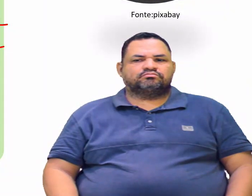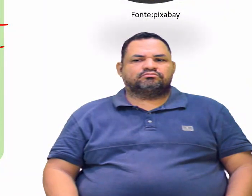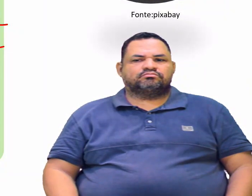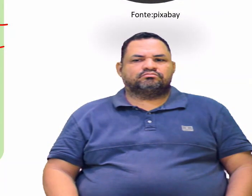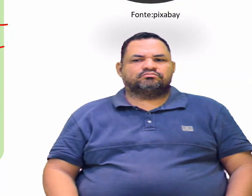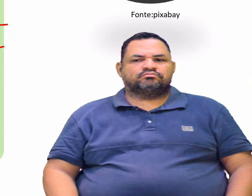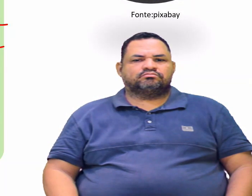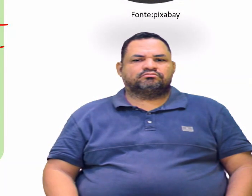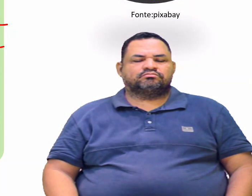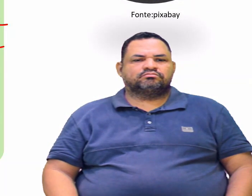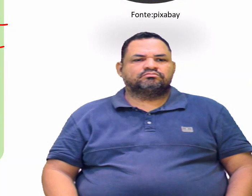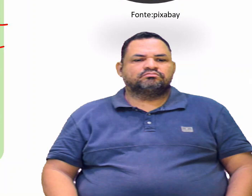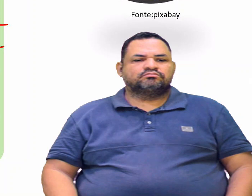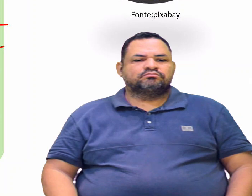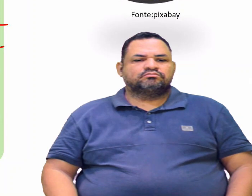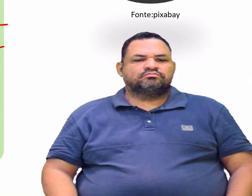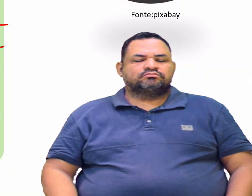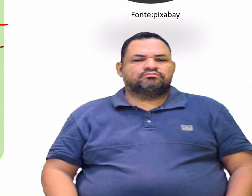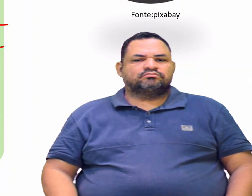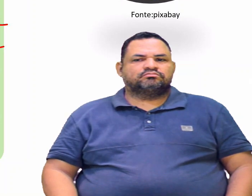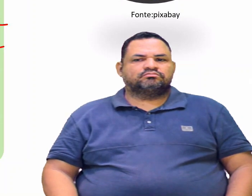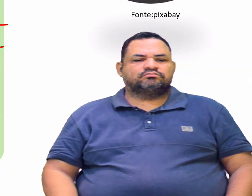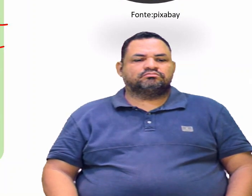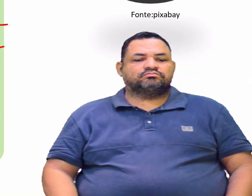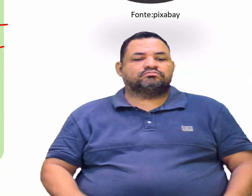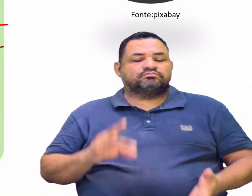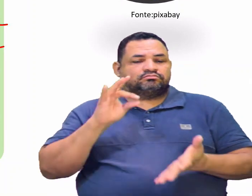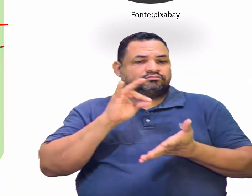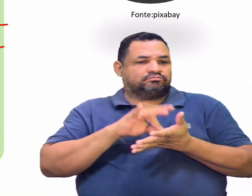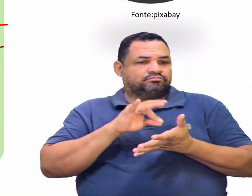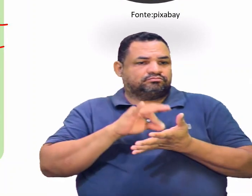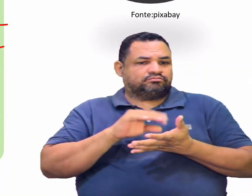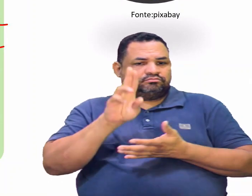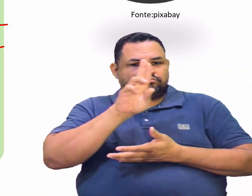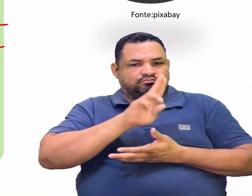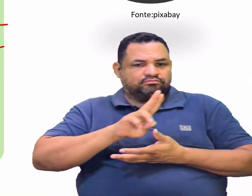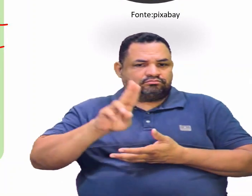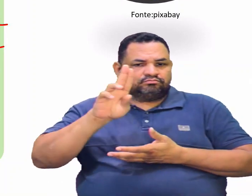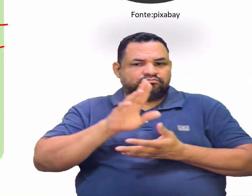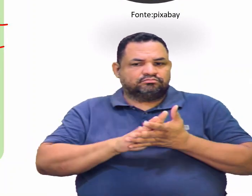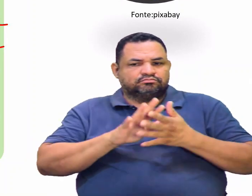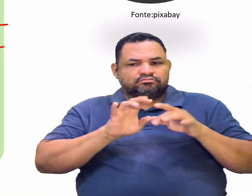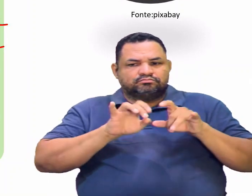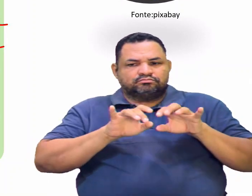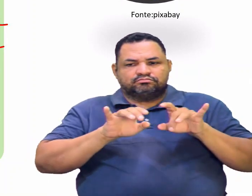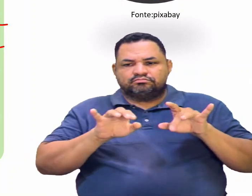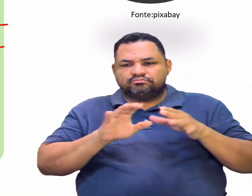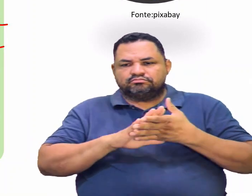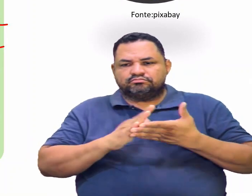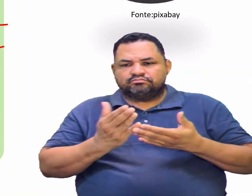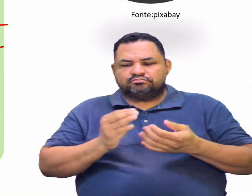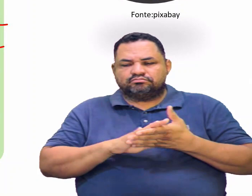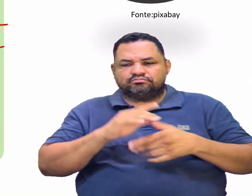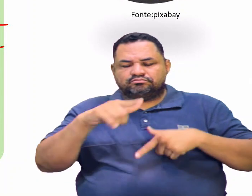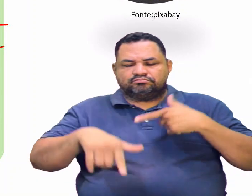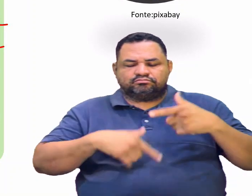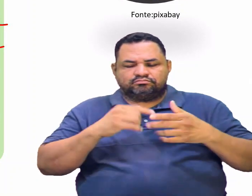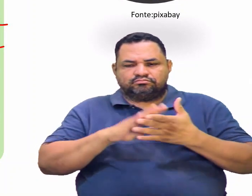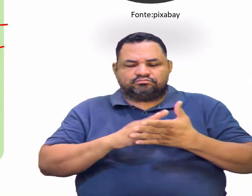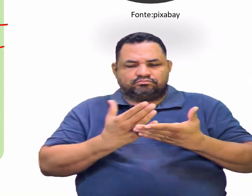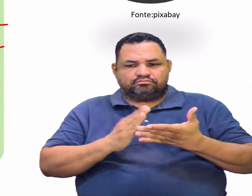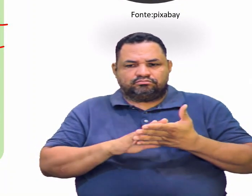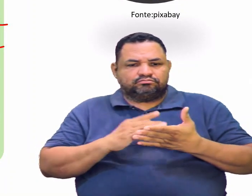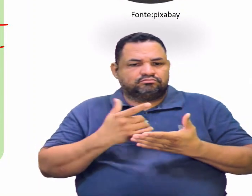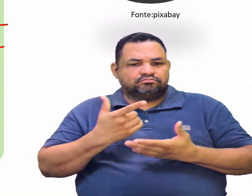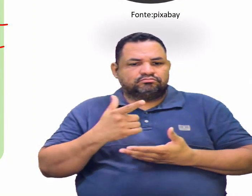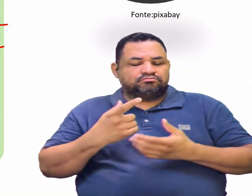ainda sobre a nossa enquete, né, que realmente a utilidade do computador para criar arte é inquestionável, não